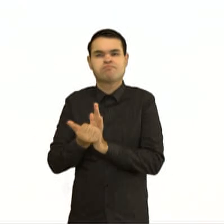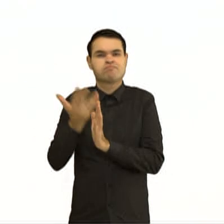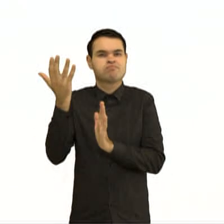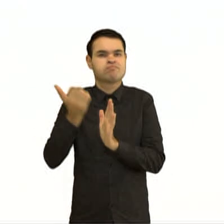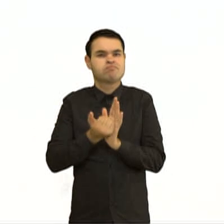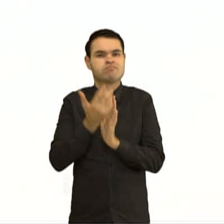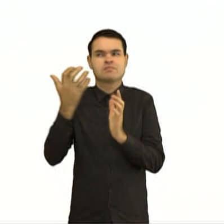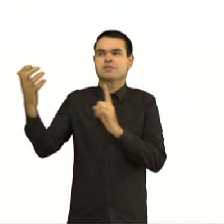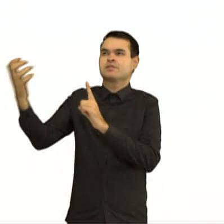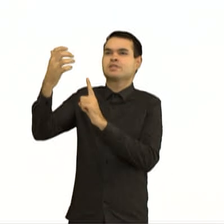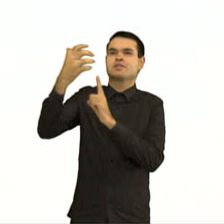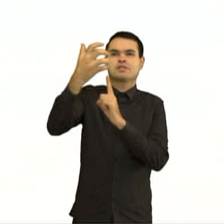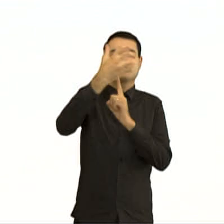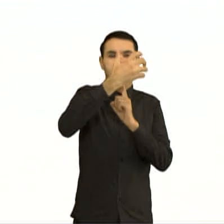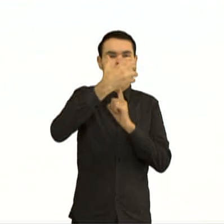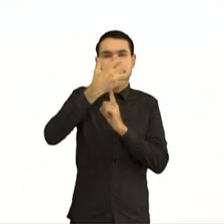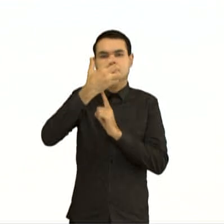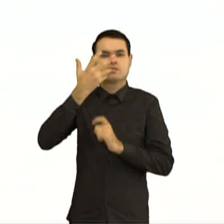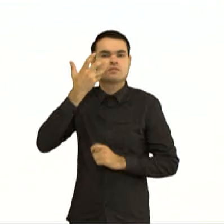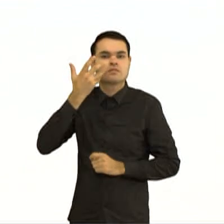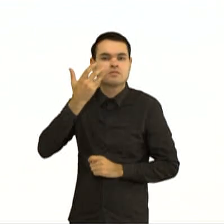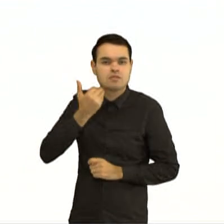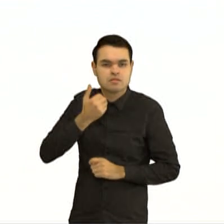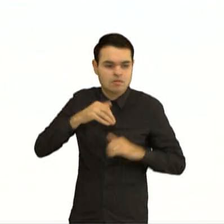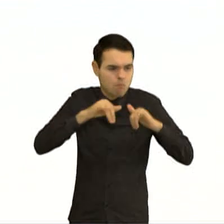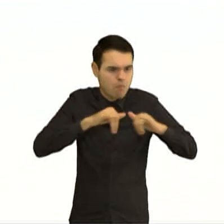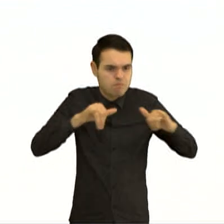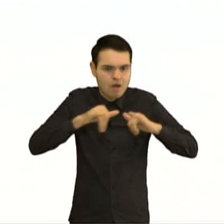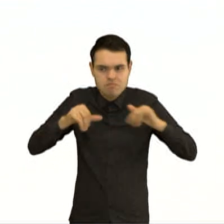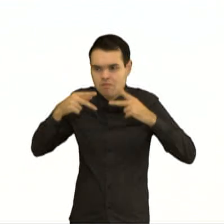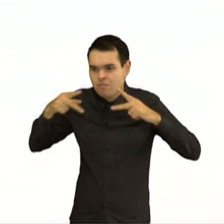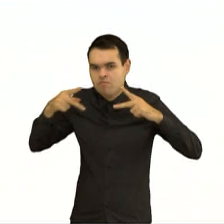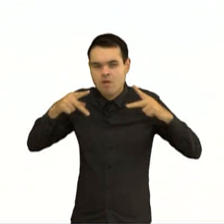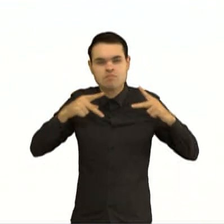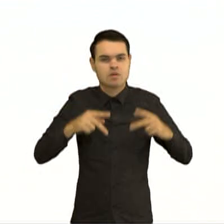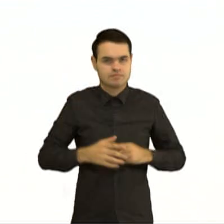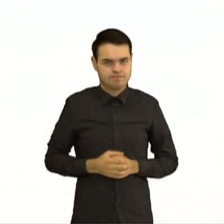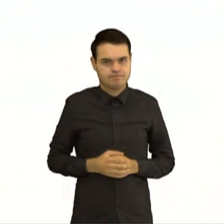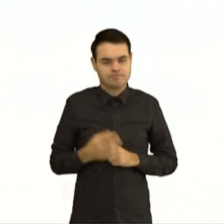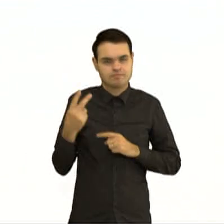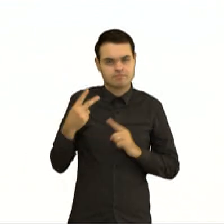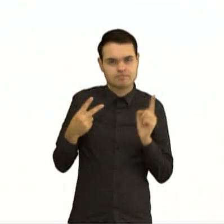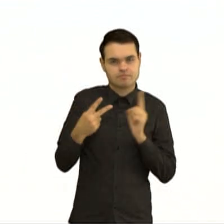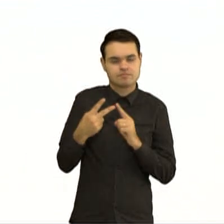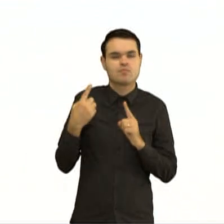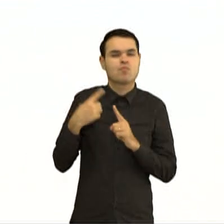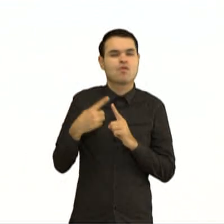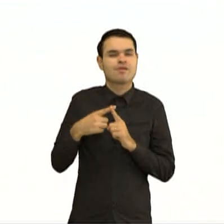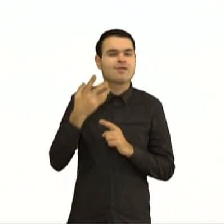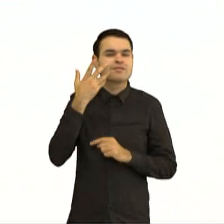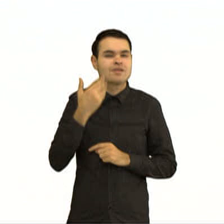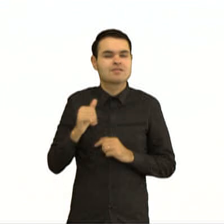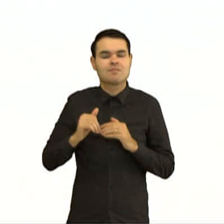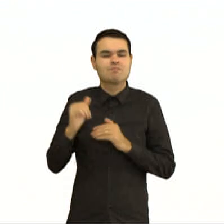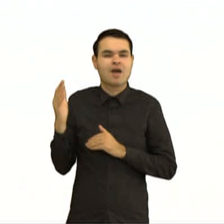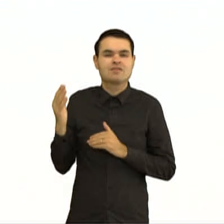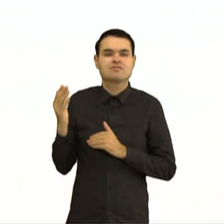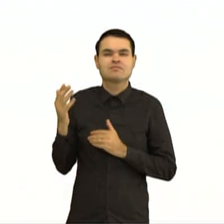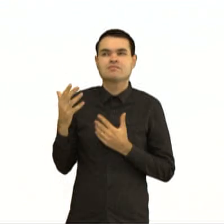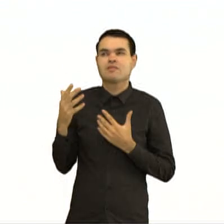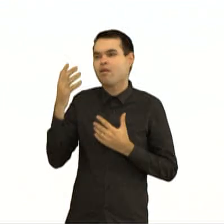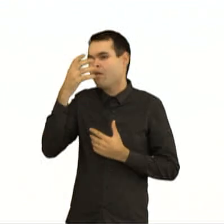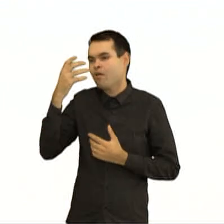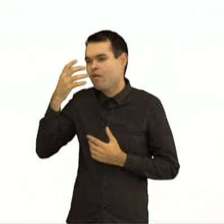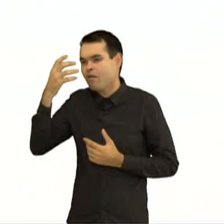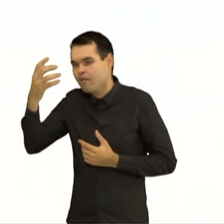crianças são submetidas. A segunda questão, por que as crianças são mais vulneráveis? Por